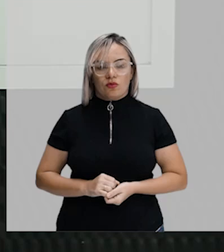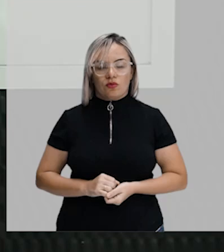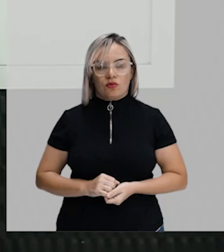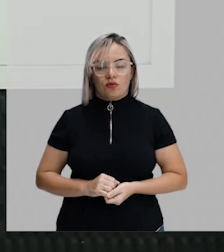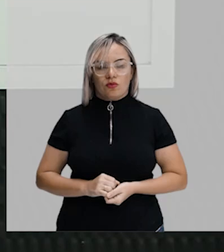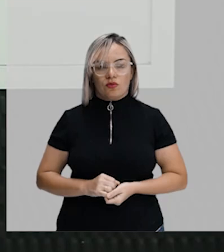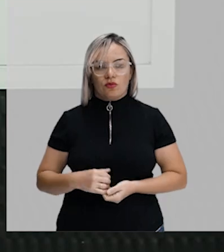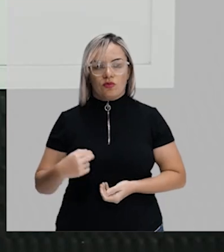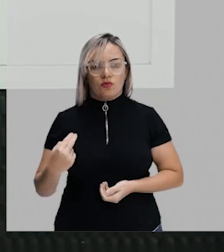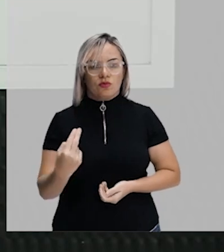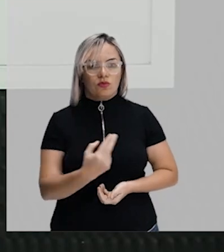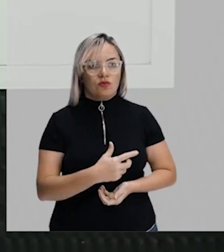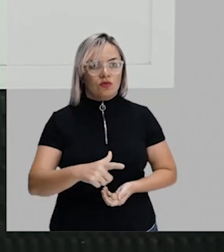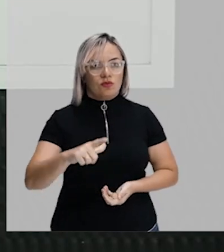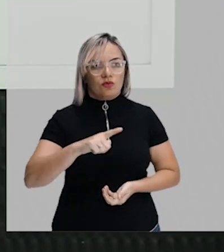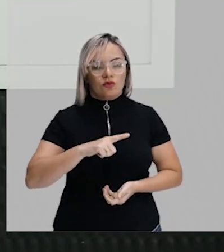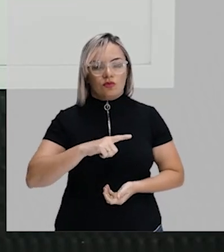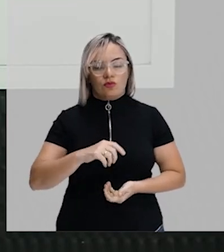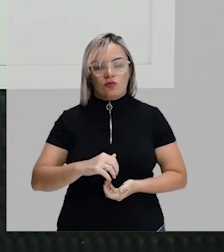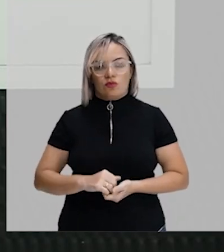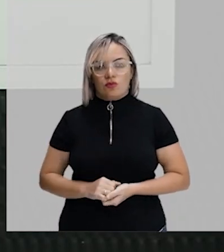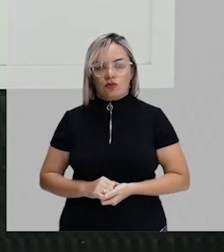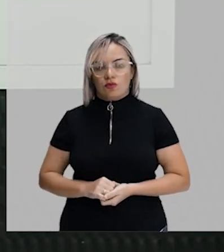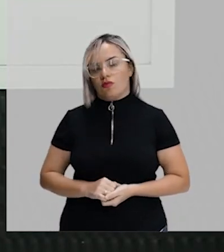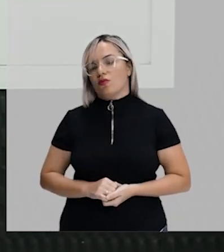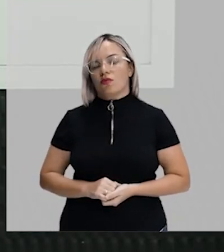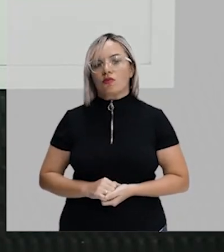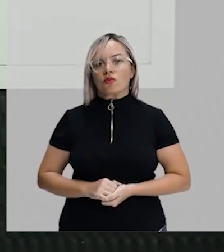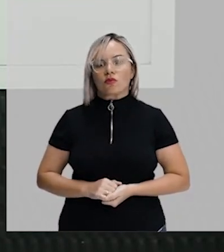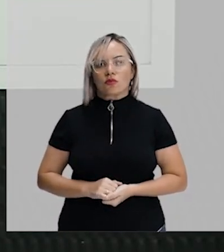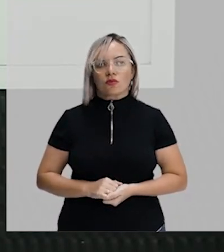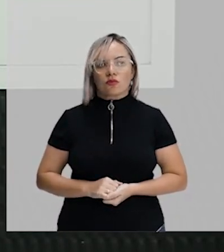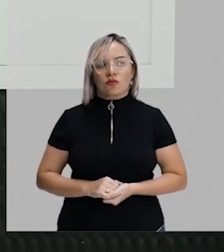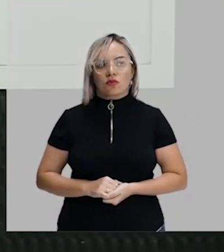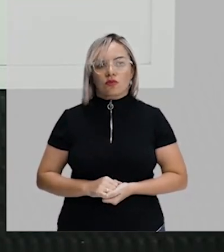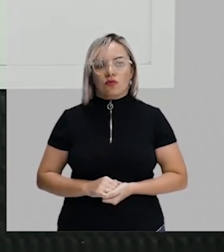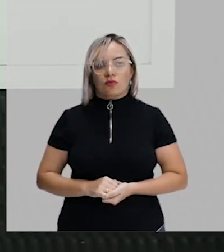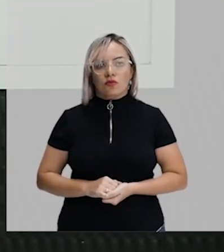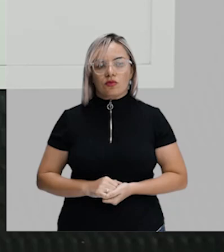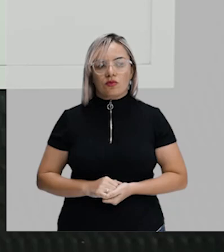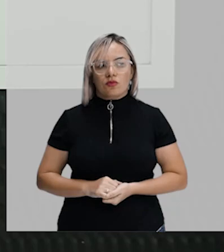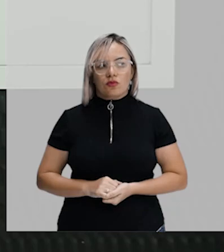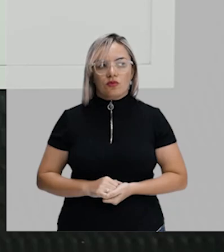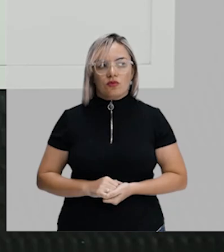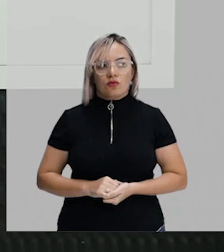nós vamos ter o seguinte. Certo? Em y nós vamos ter o seguinte.